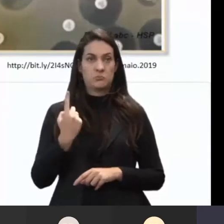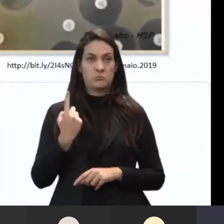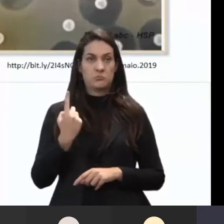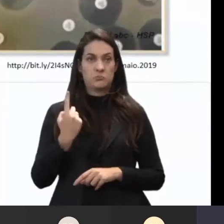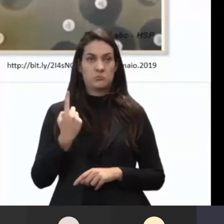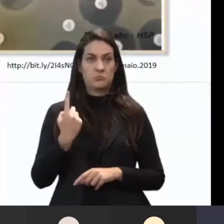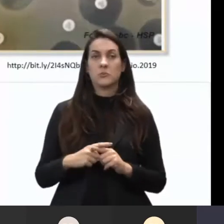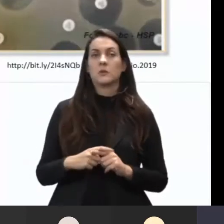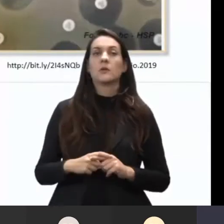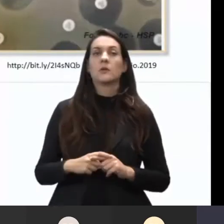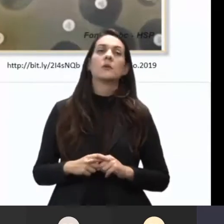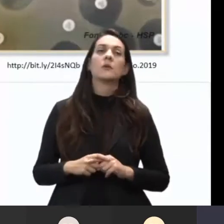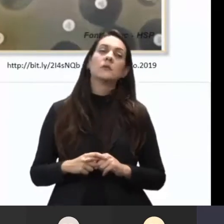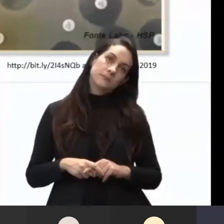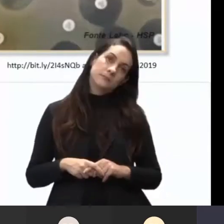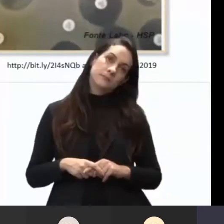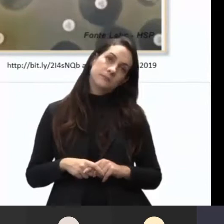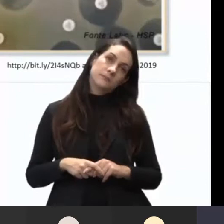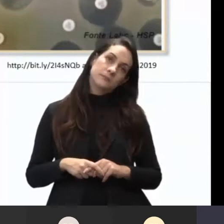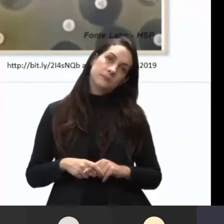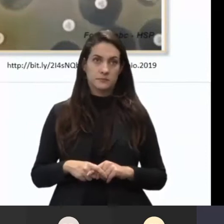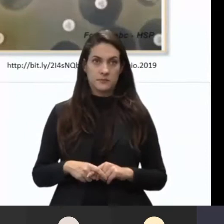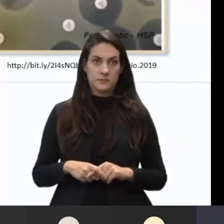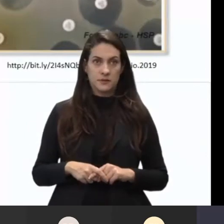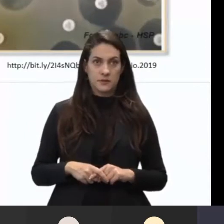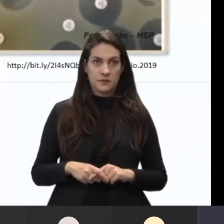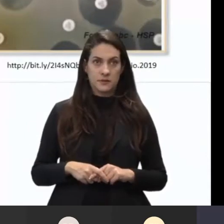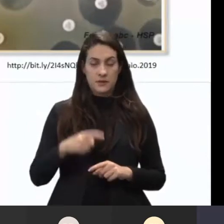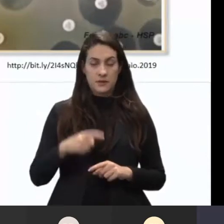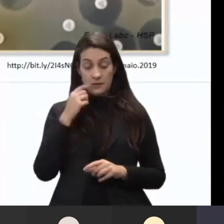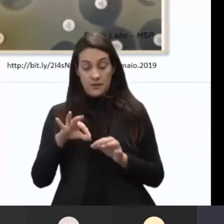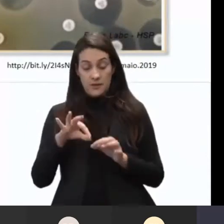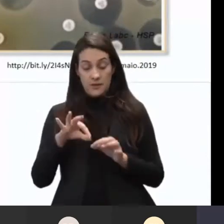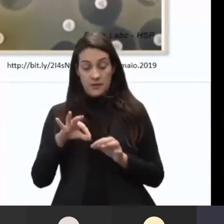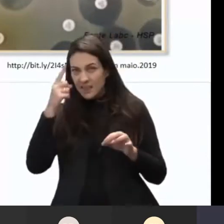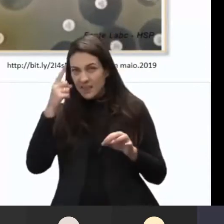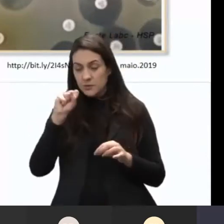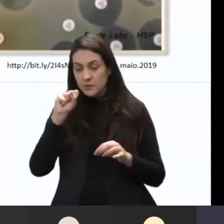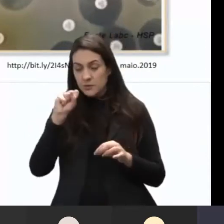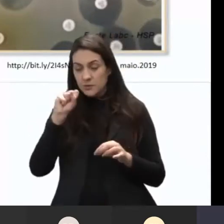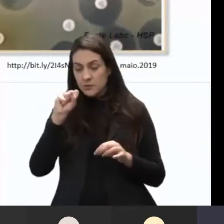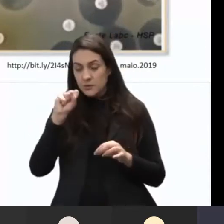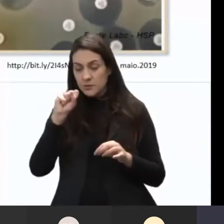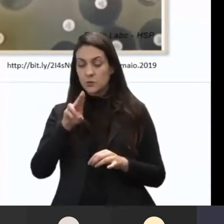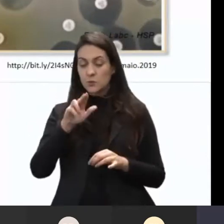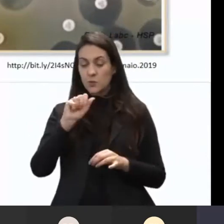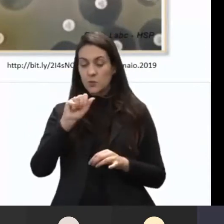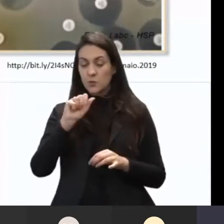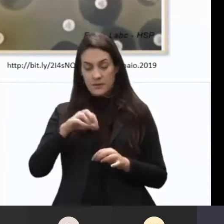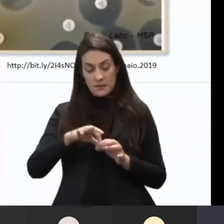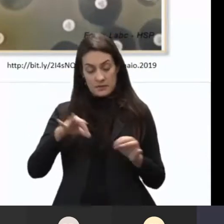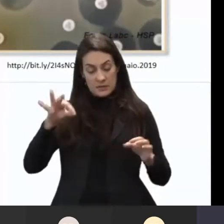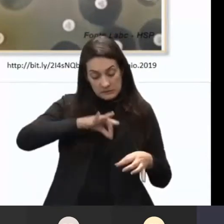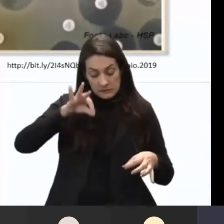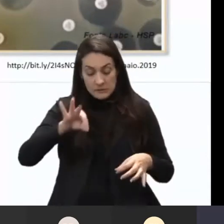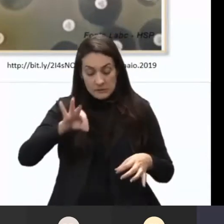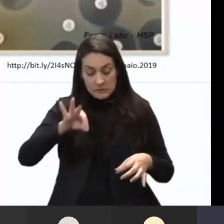Você consegue ver as demarcações do SWAB na placa. Então, às vezes, aqui, o SWAB ele